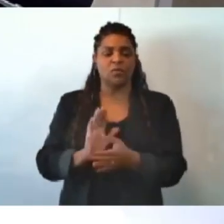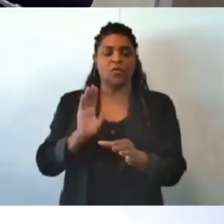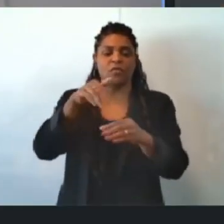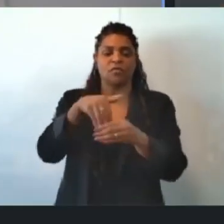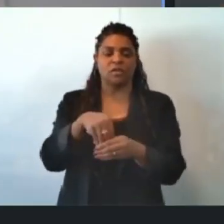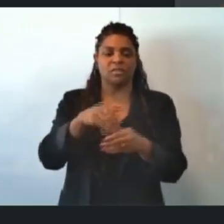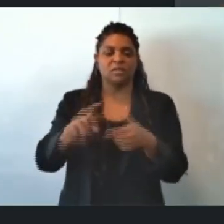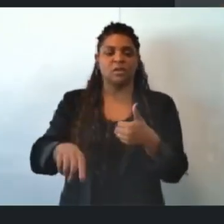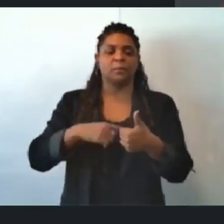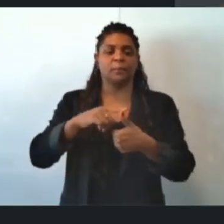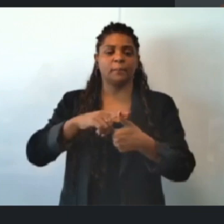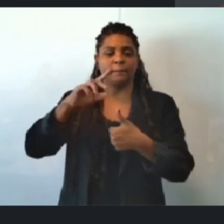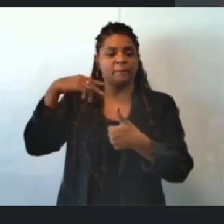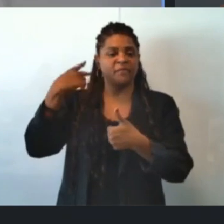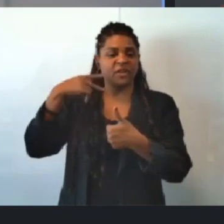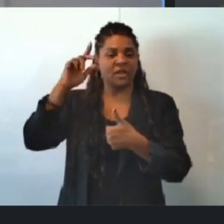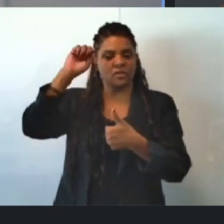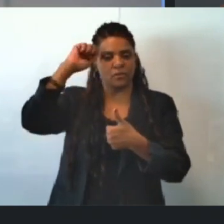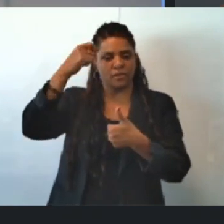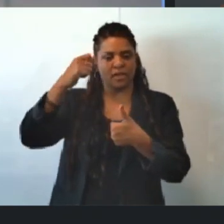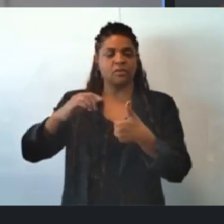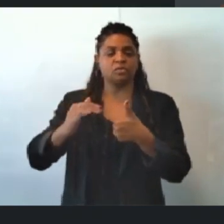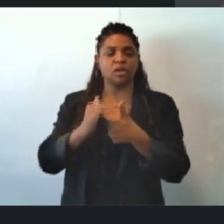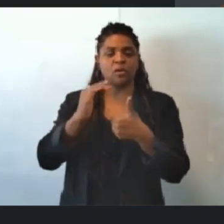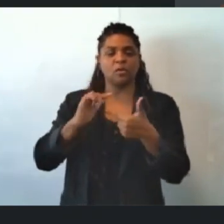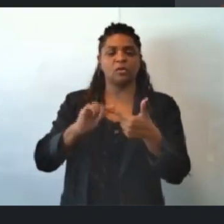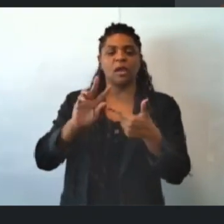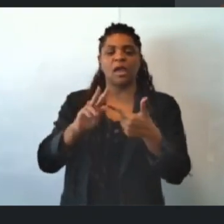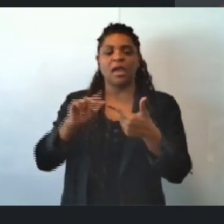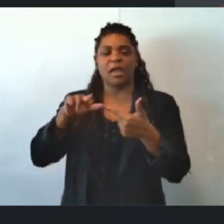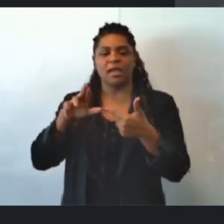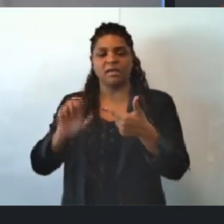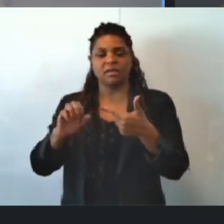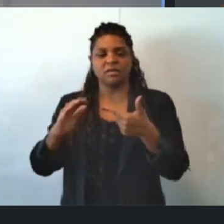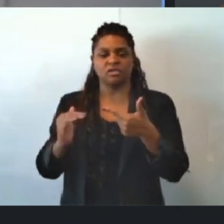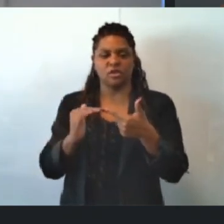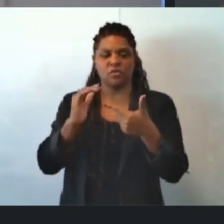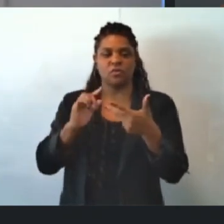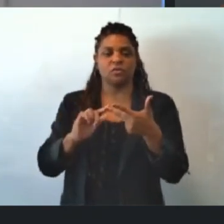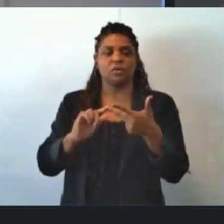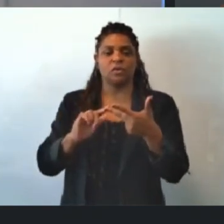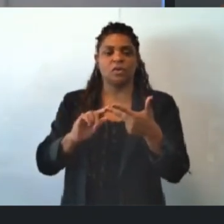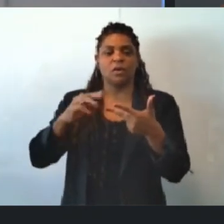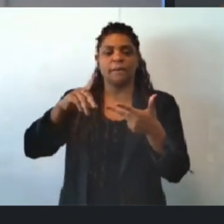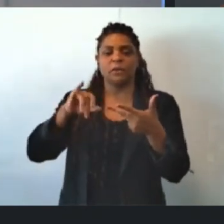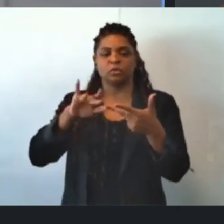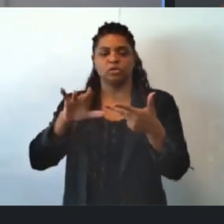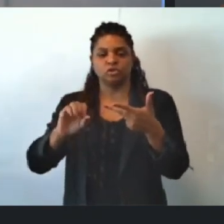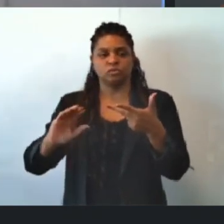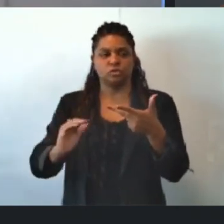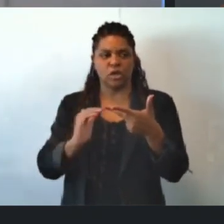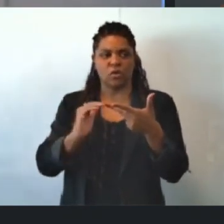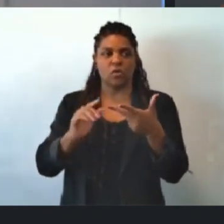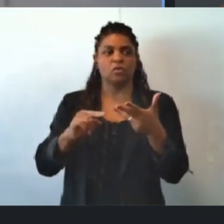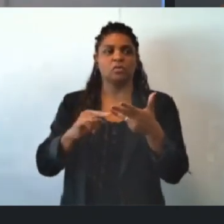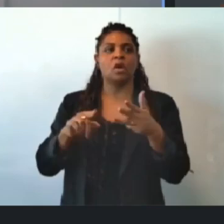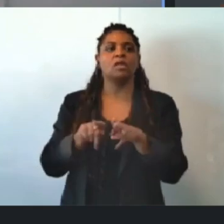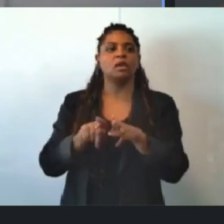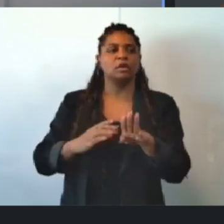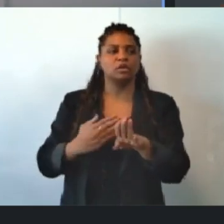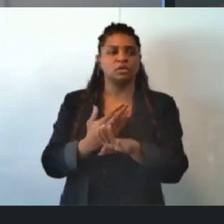Braga. De acordo. Miltinho CGE. De acordo. Também estou de acordo, aprovado o requerimento